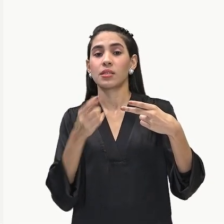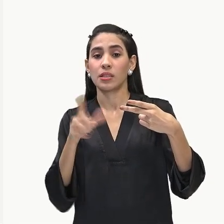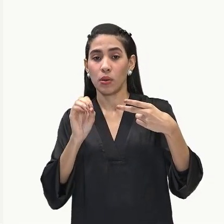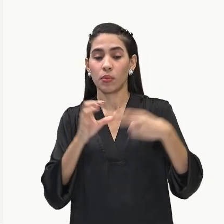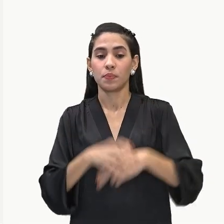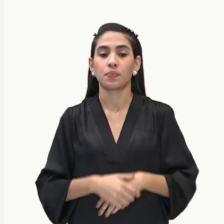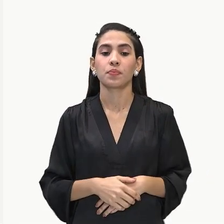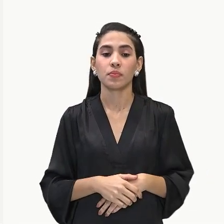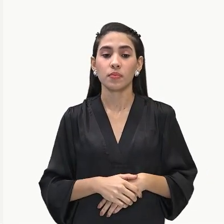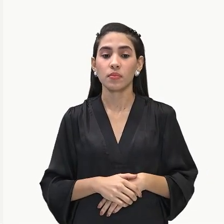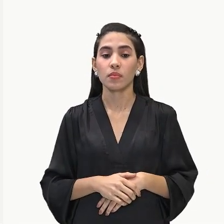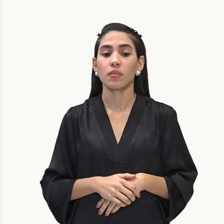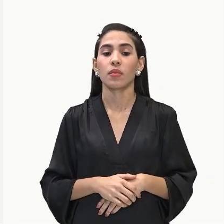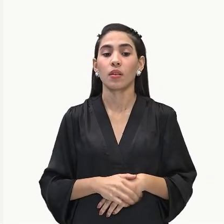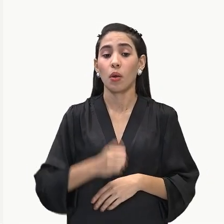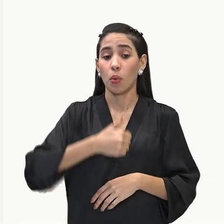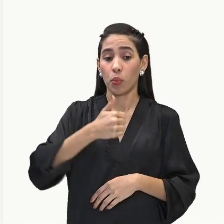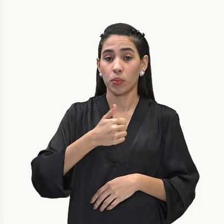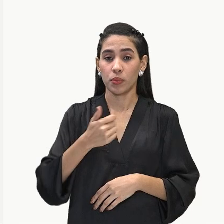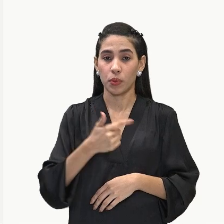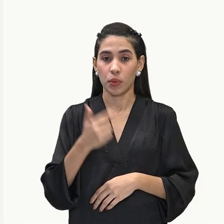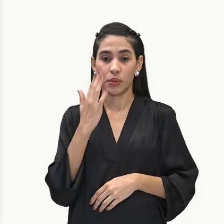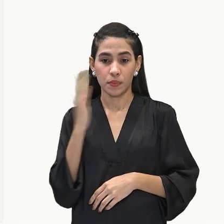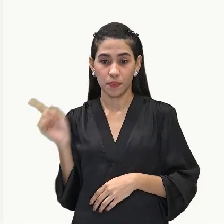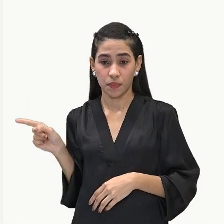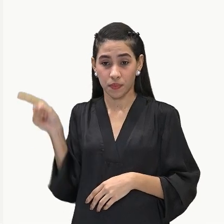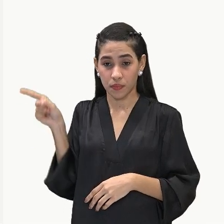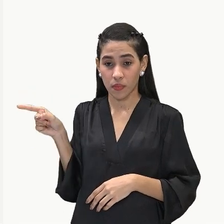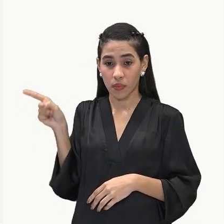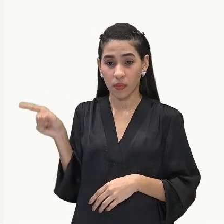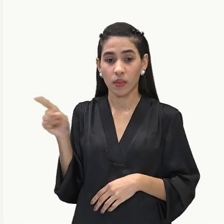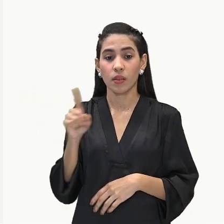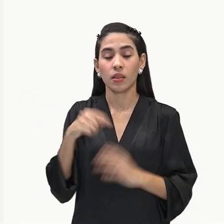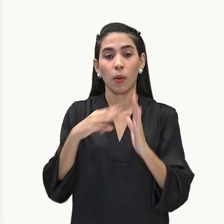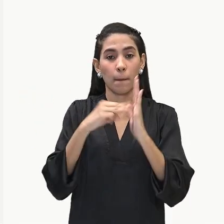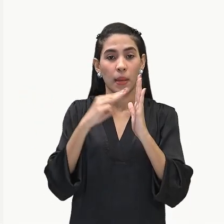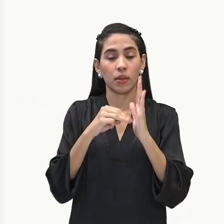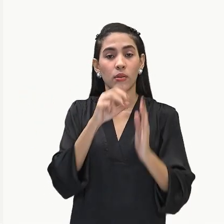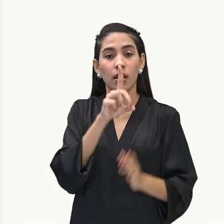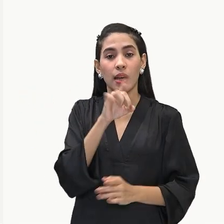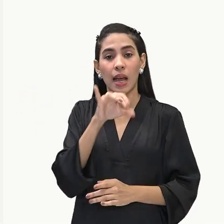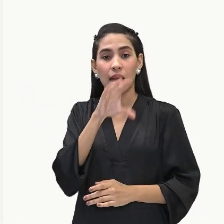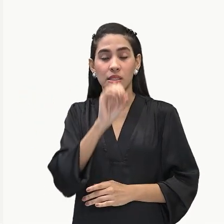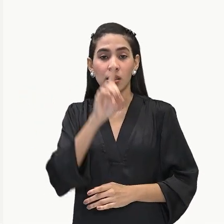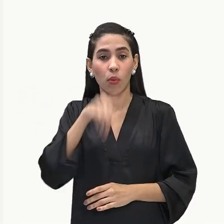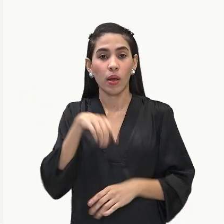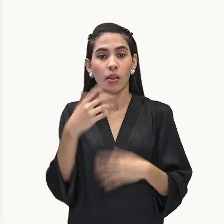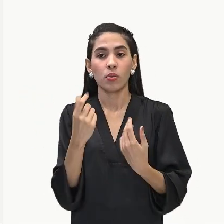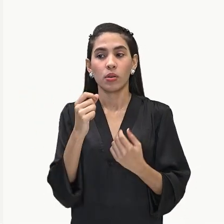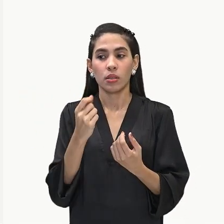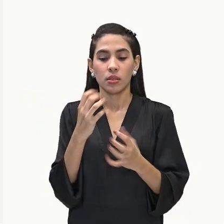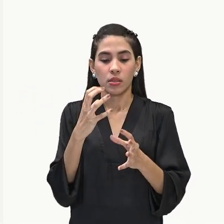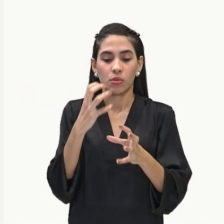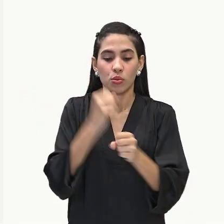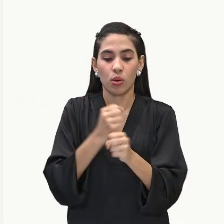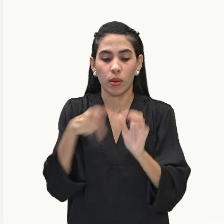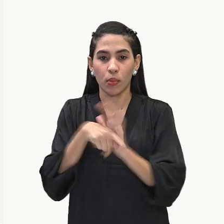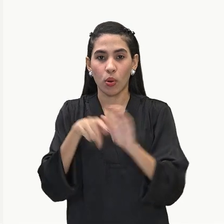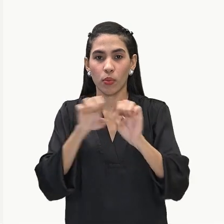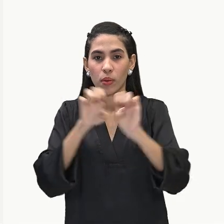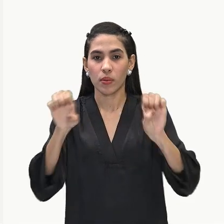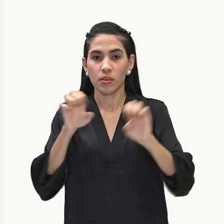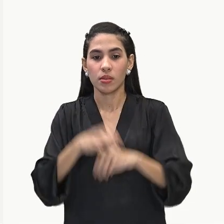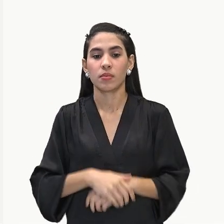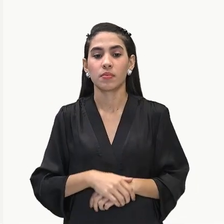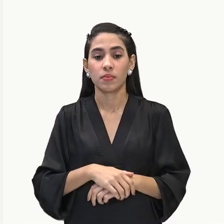método da adição, ok? Como nós já vimos que ele é um método de resolução de um sistema de equação, o